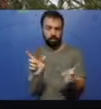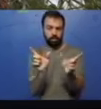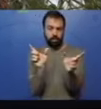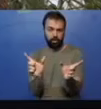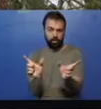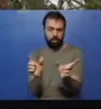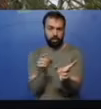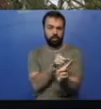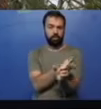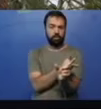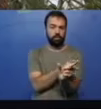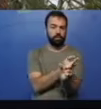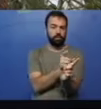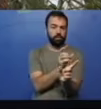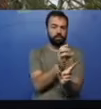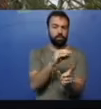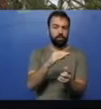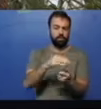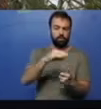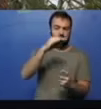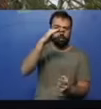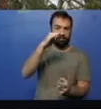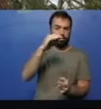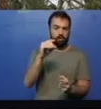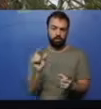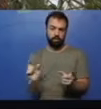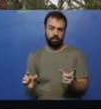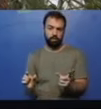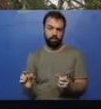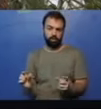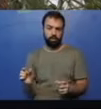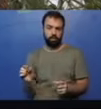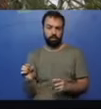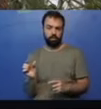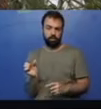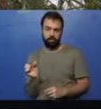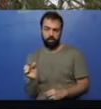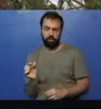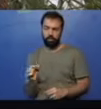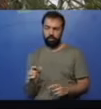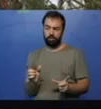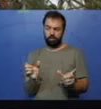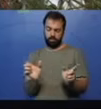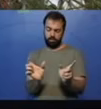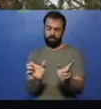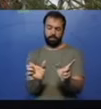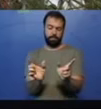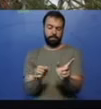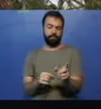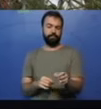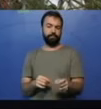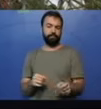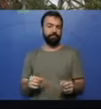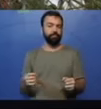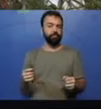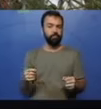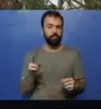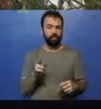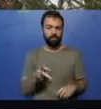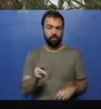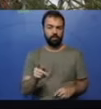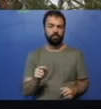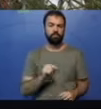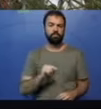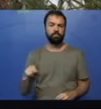sempre em maiúsculo e a segunda sempre em minúsculo. E sempre ao escrever um nome científico, devemos colocar em